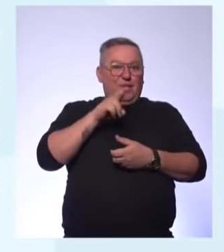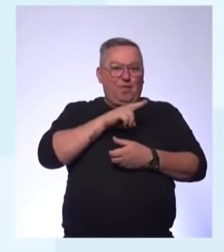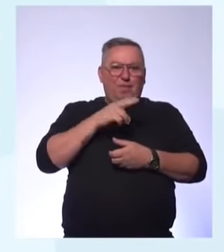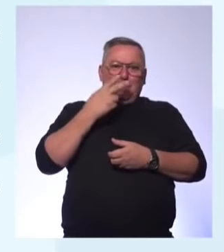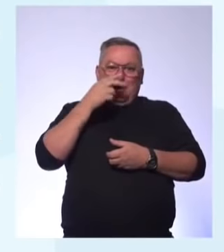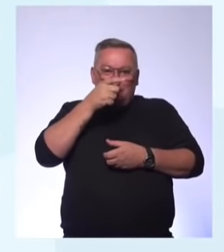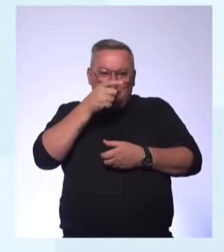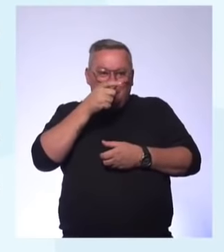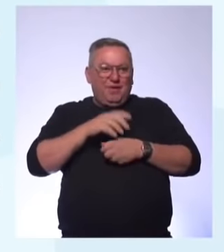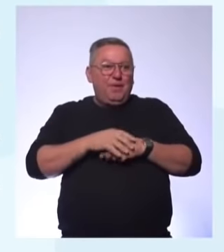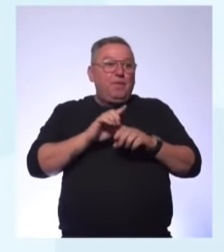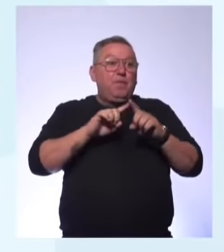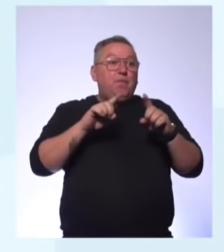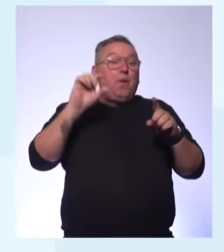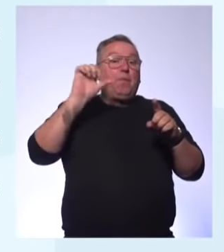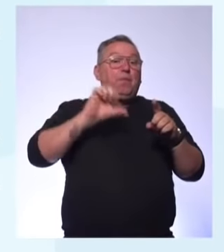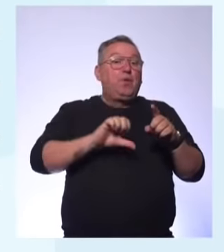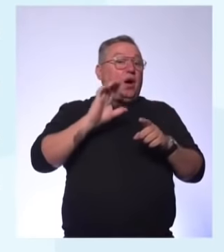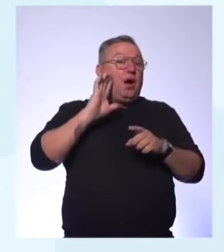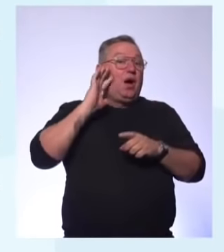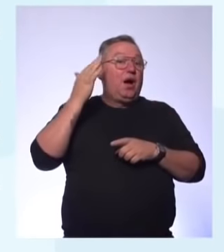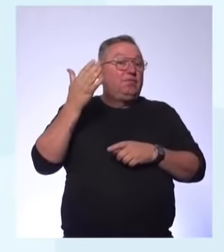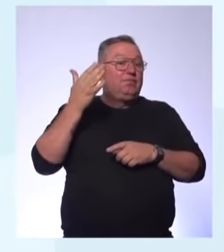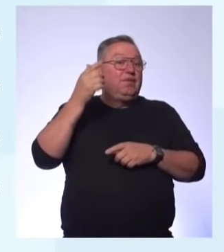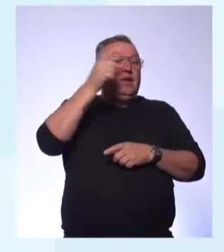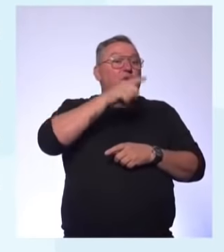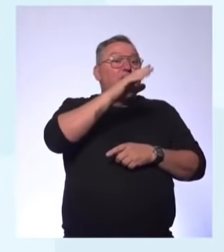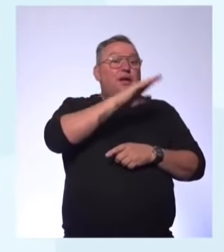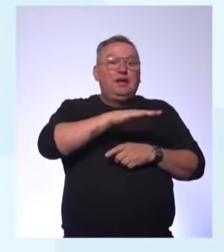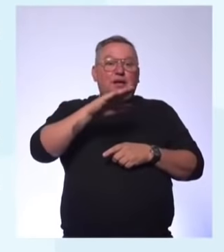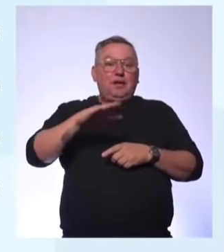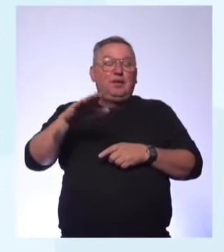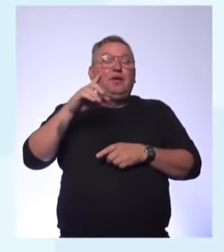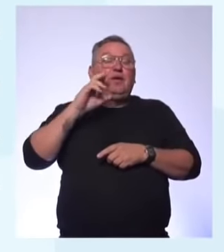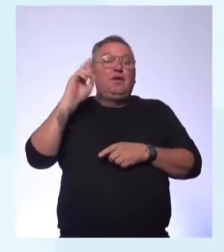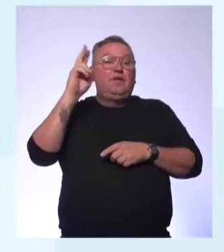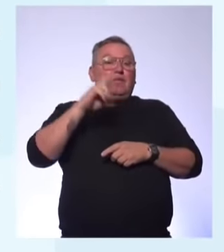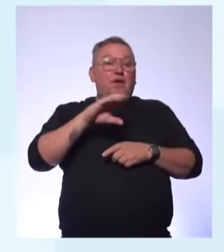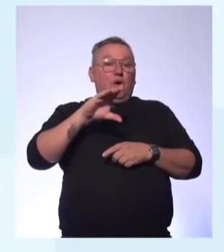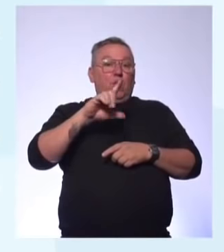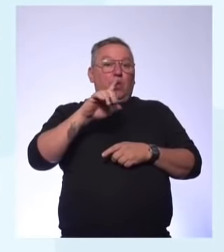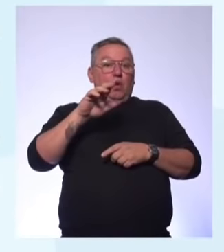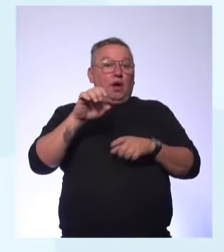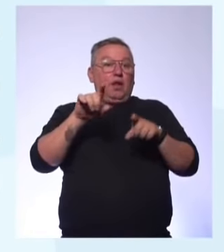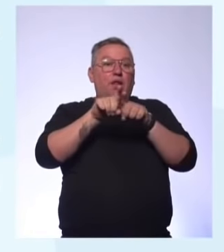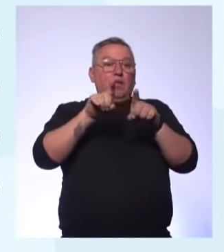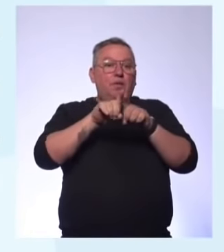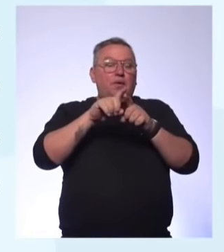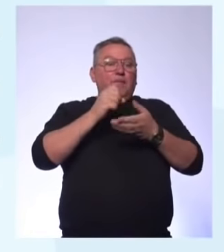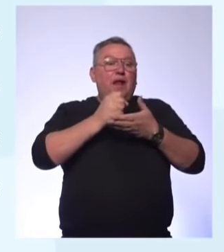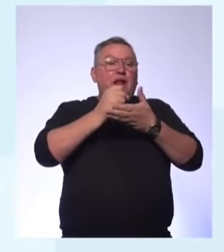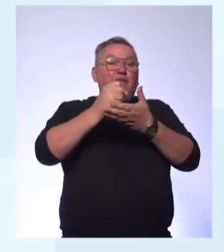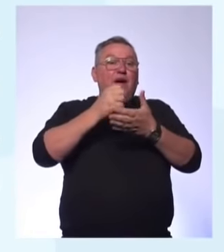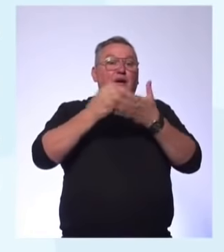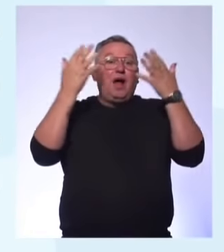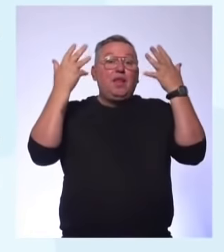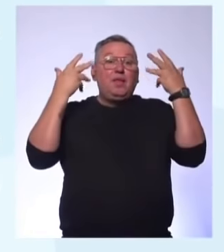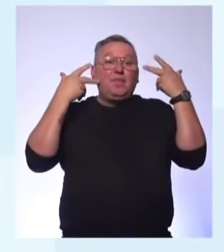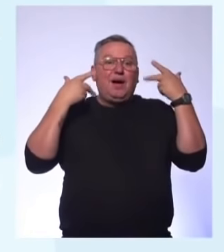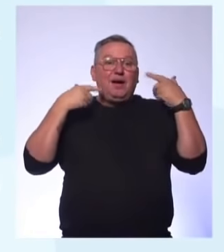o pior estava para acontecer. As outras crianças, seguindo o exemplo de Chloé, também começaram a levar animais para a